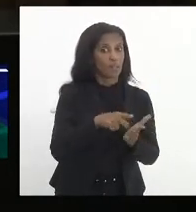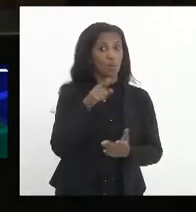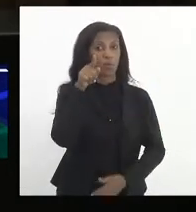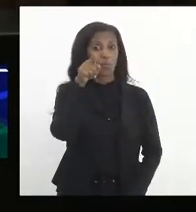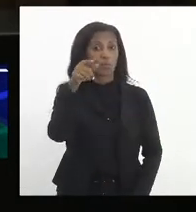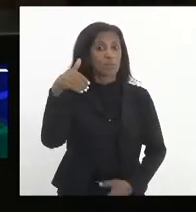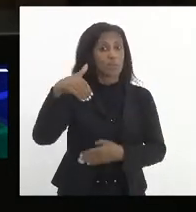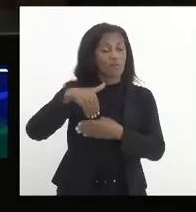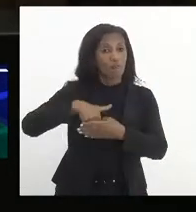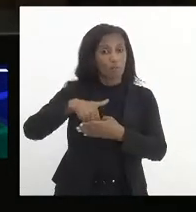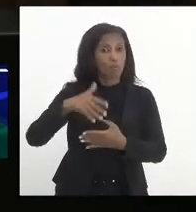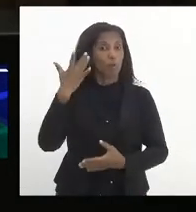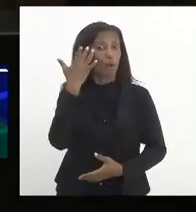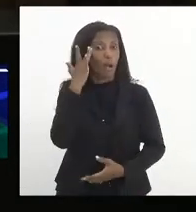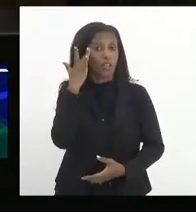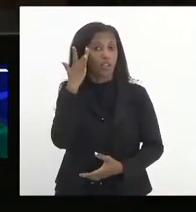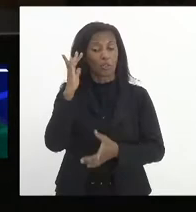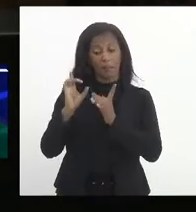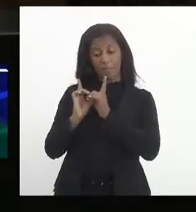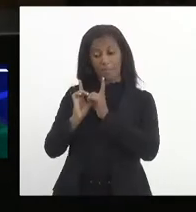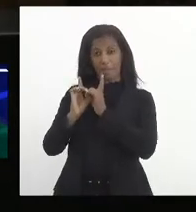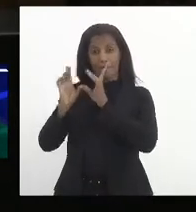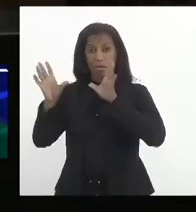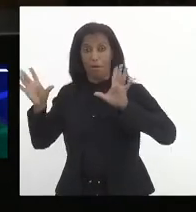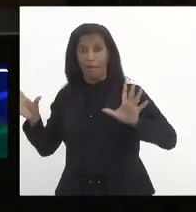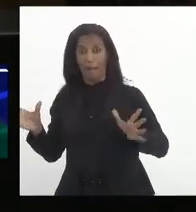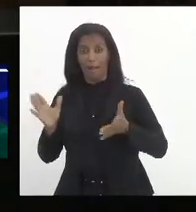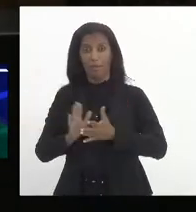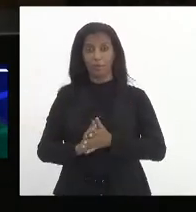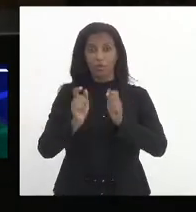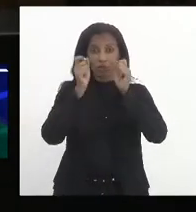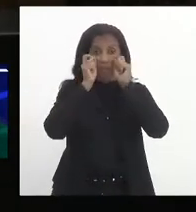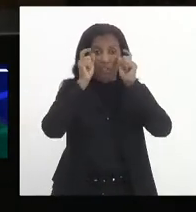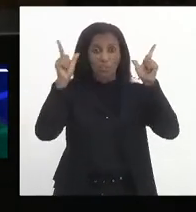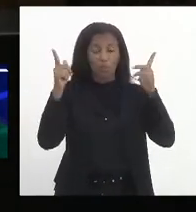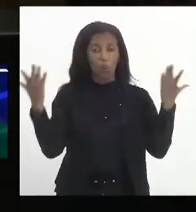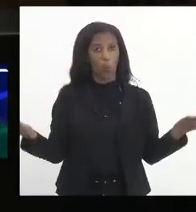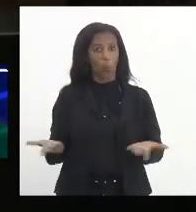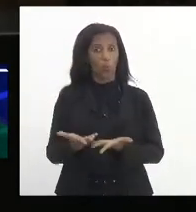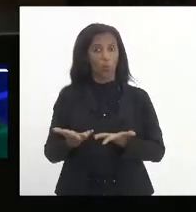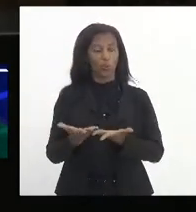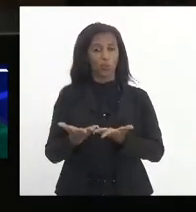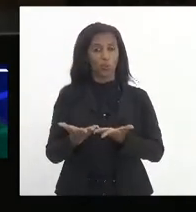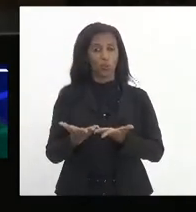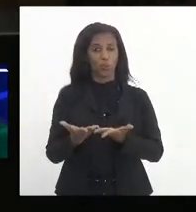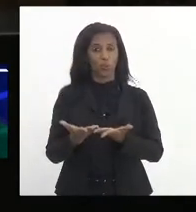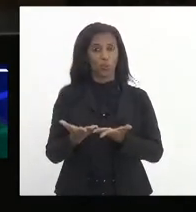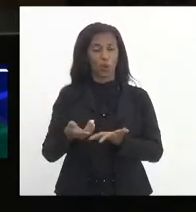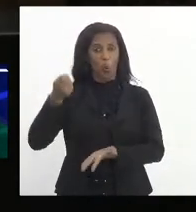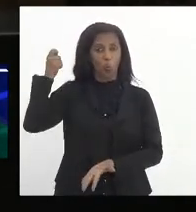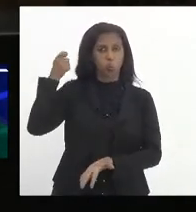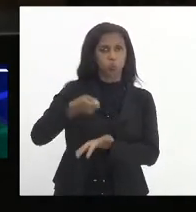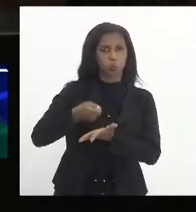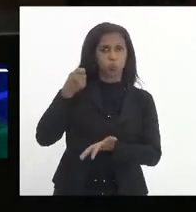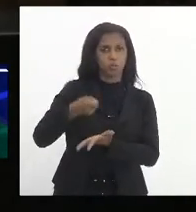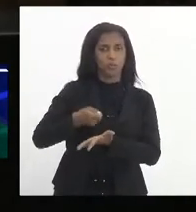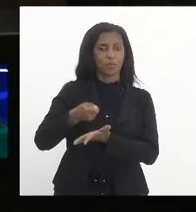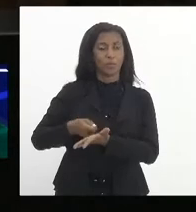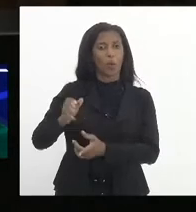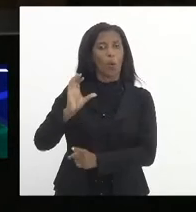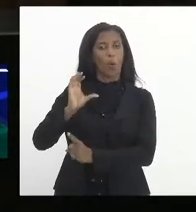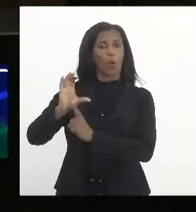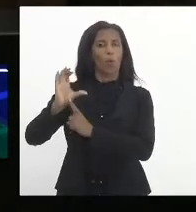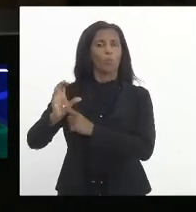votou em alguém achando que era Democrata e está acordando hoje com o ditador comunista na